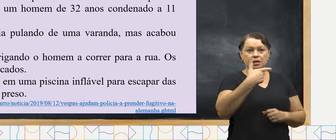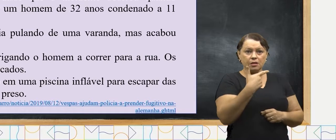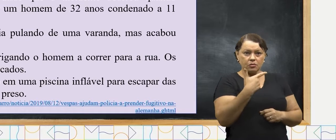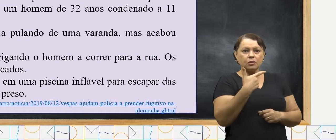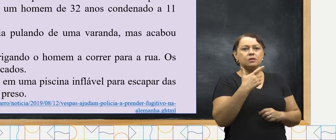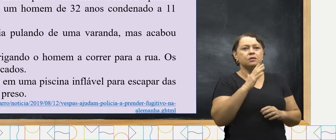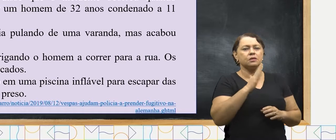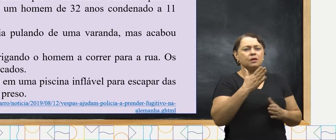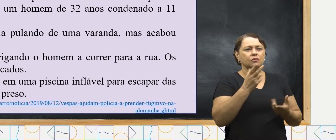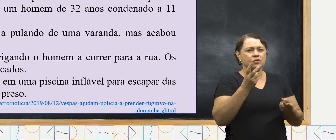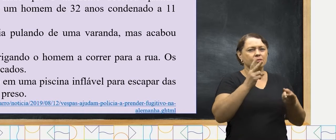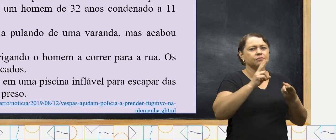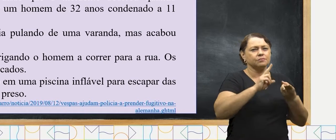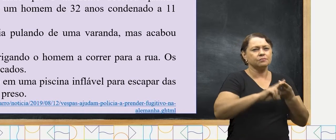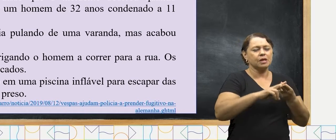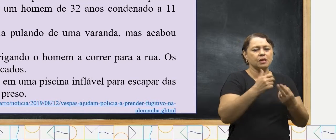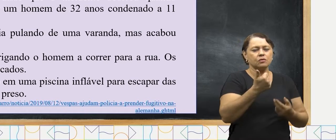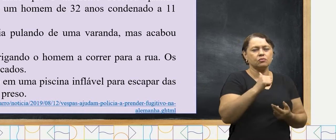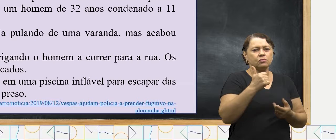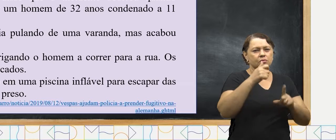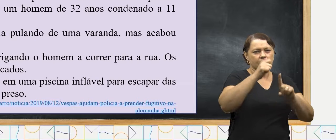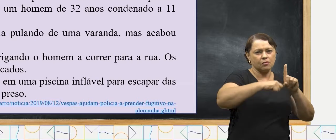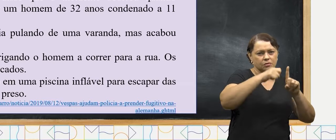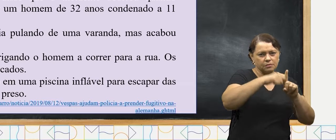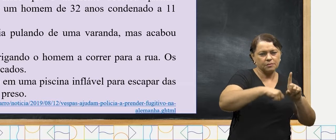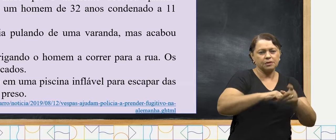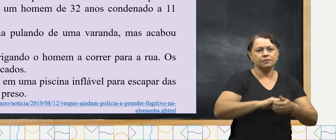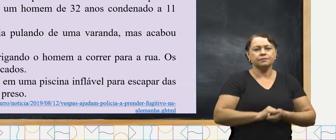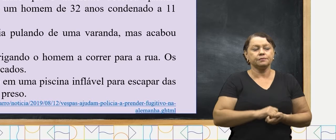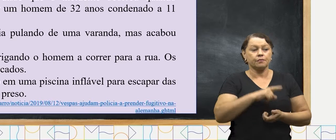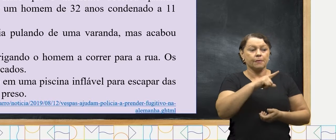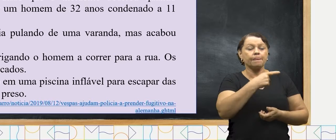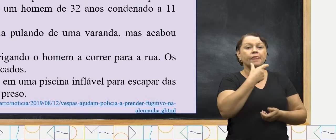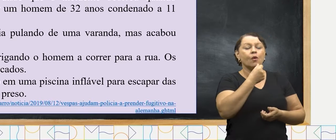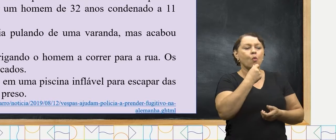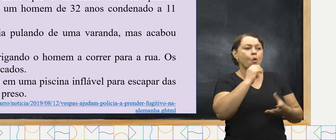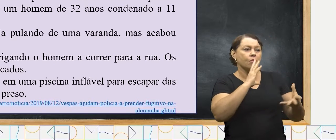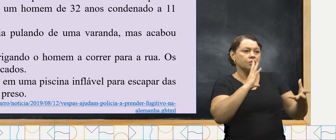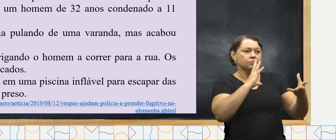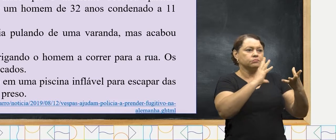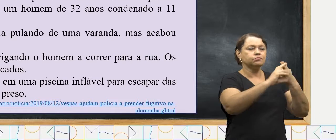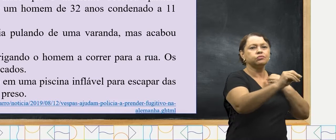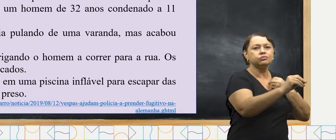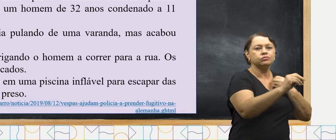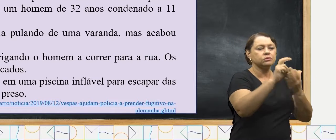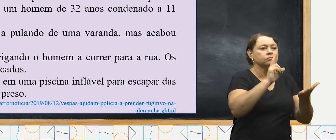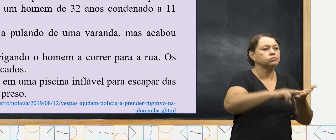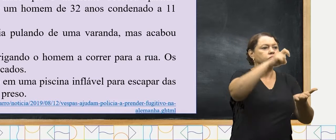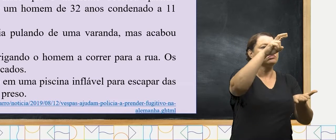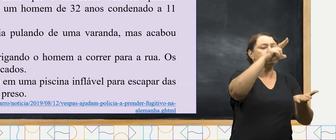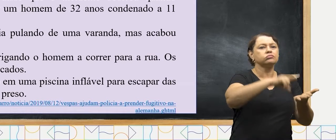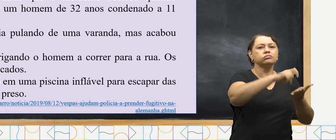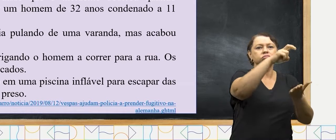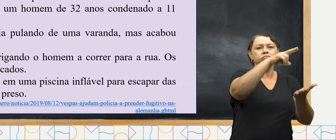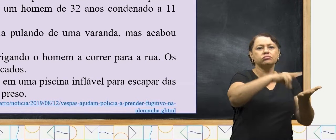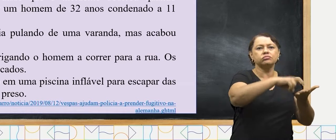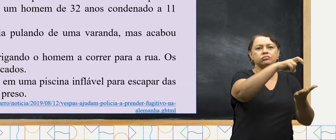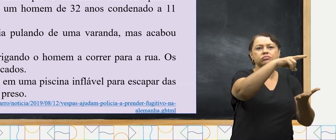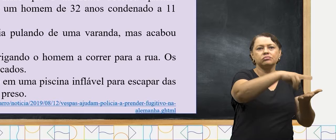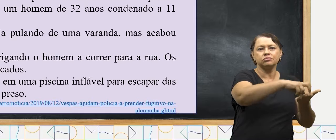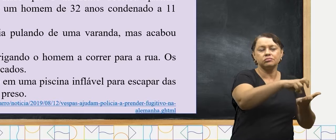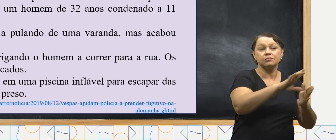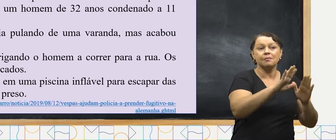condenado a 11 meses de custódia. O suspeito fugiu da polícia pulando de uma varanda,